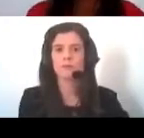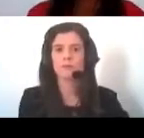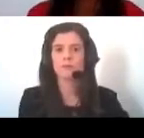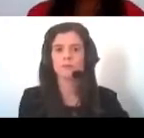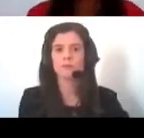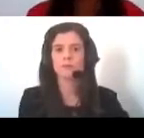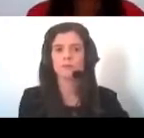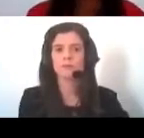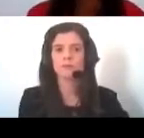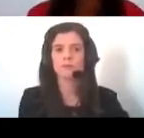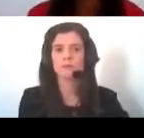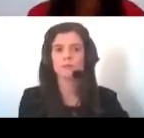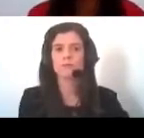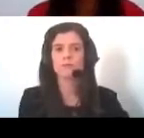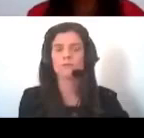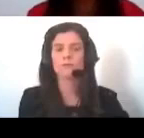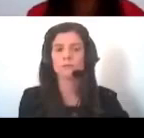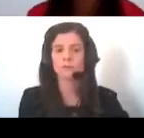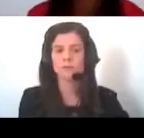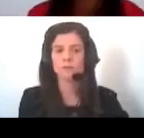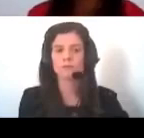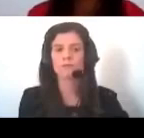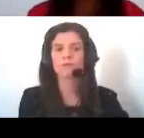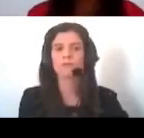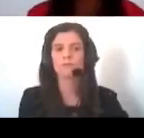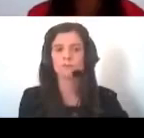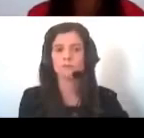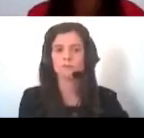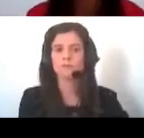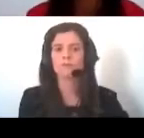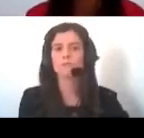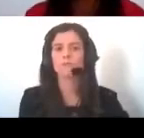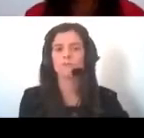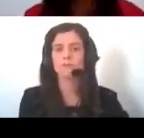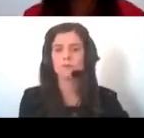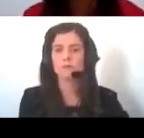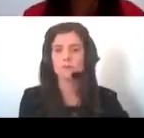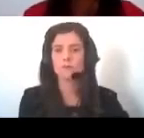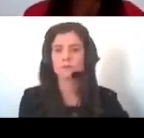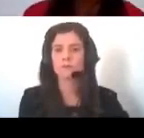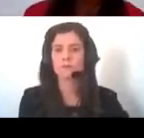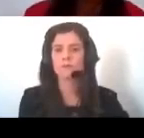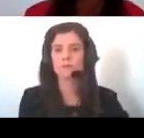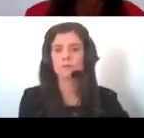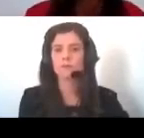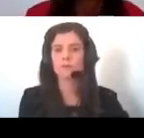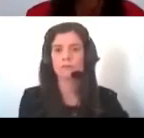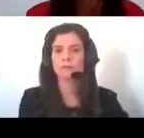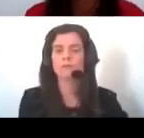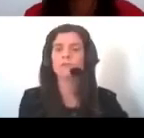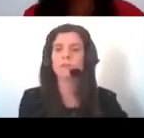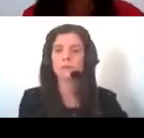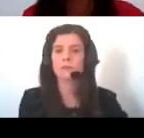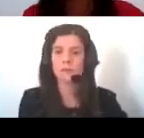os seguintes pilares aí: meio ambiente, legislação. Então, esses são os temas que nós abordamos dentro da